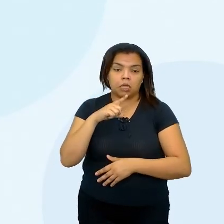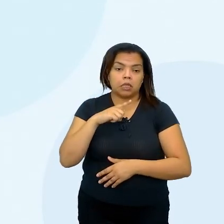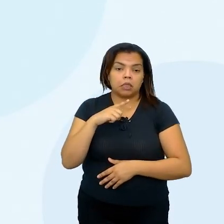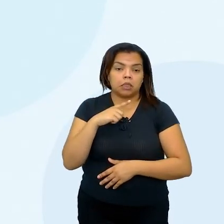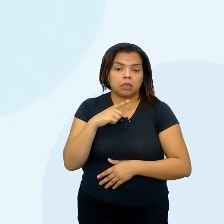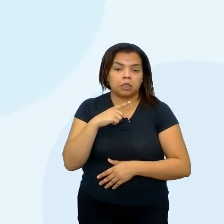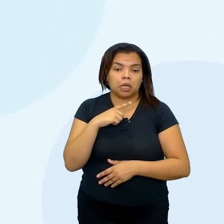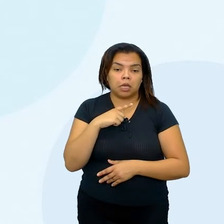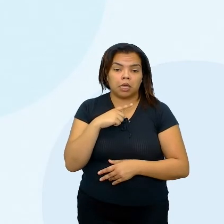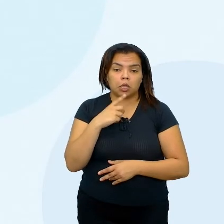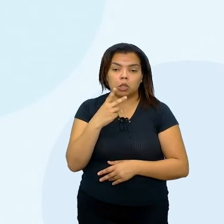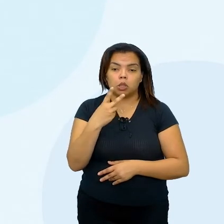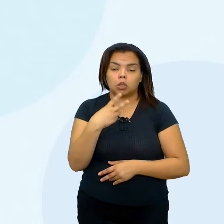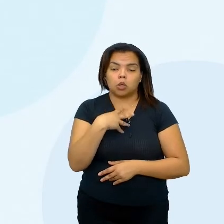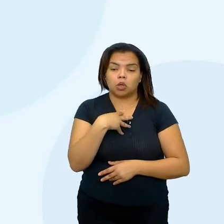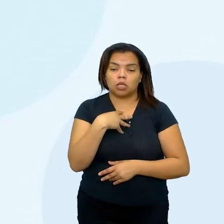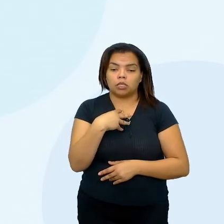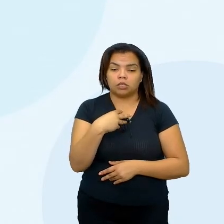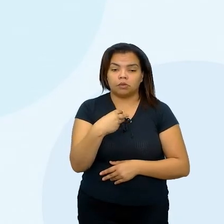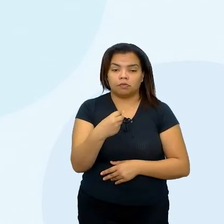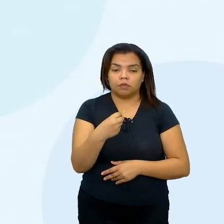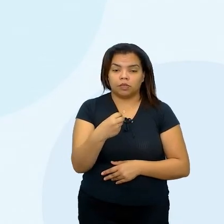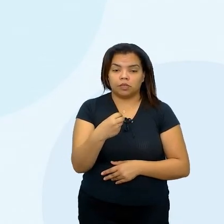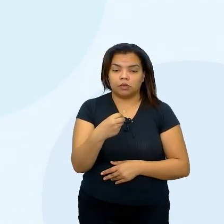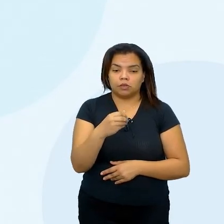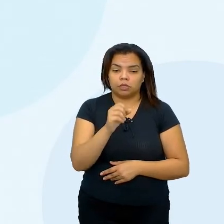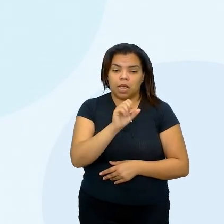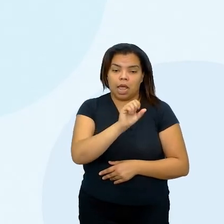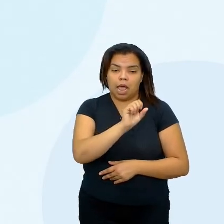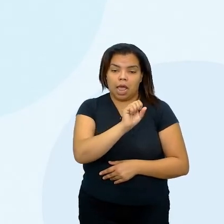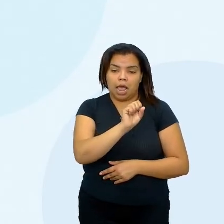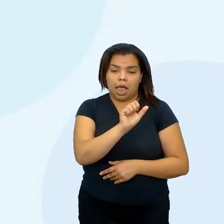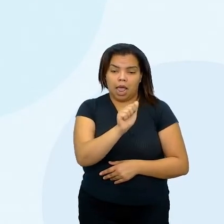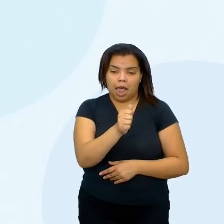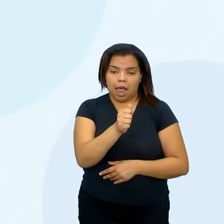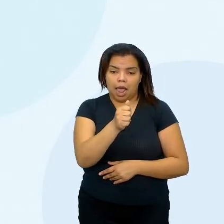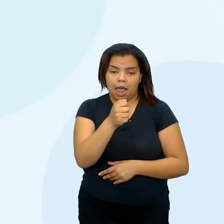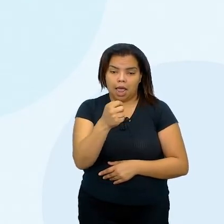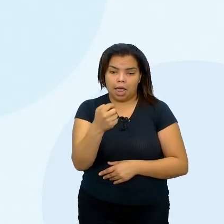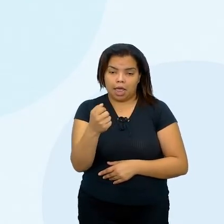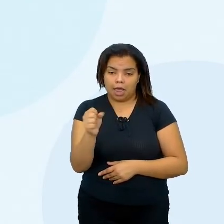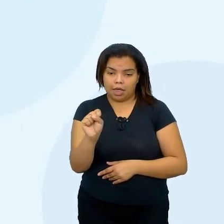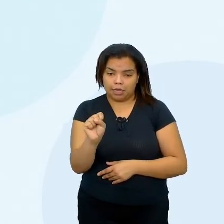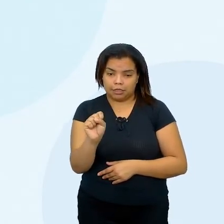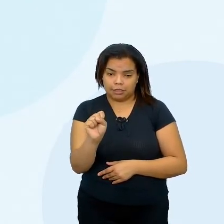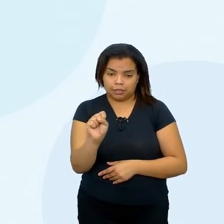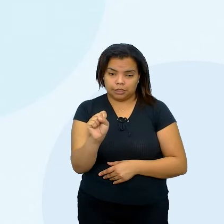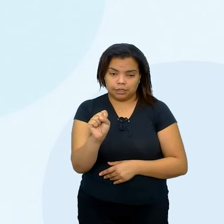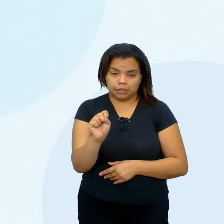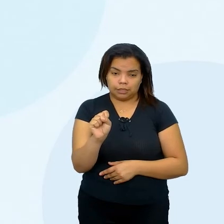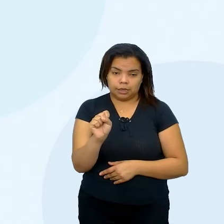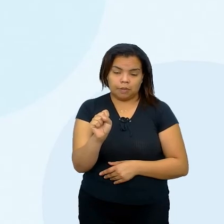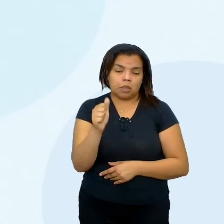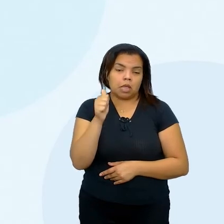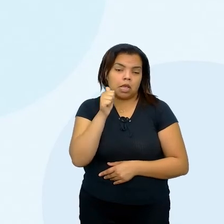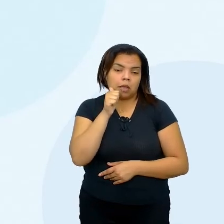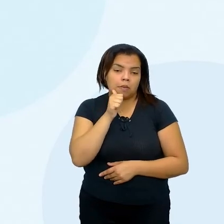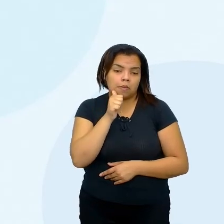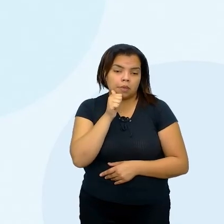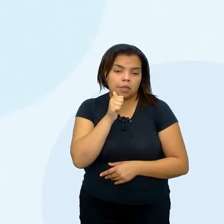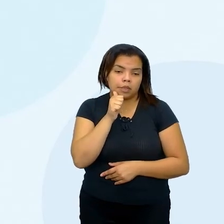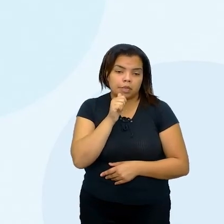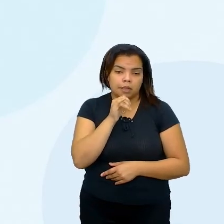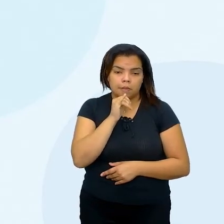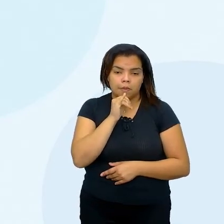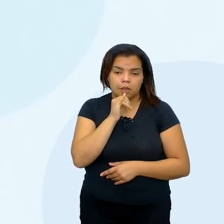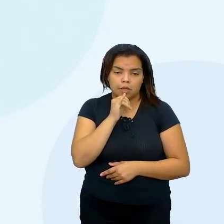são AS, ou seja, carrega o traço da anemia. Quando essa menina, no caso,